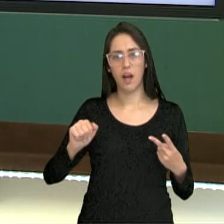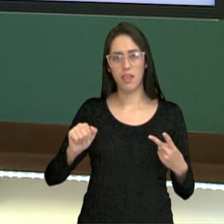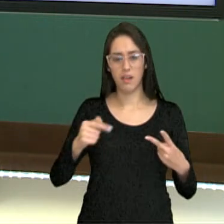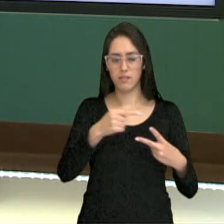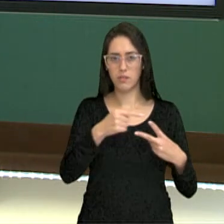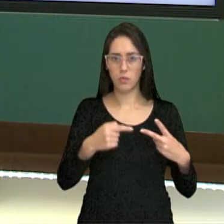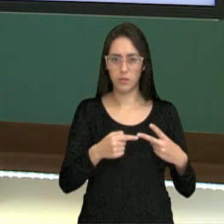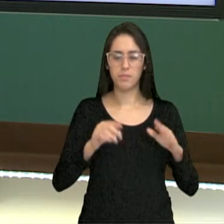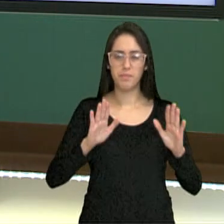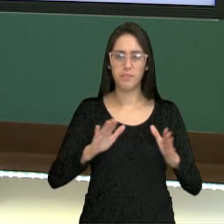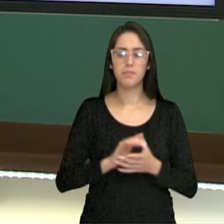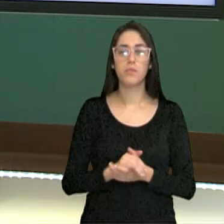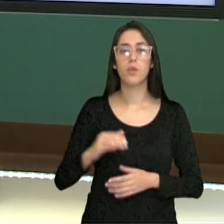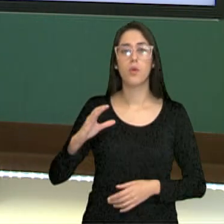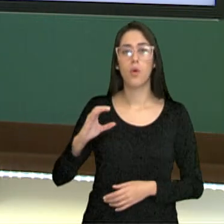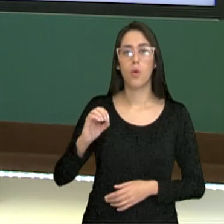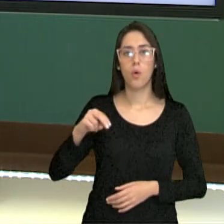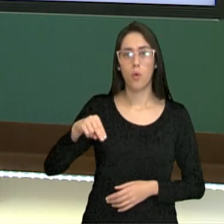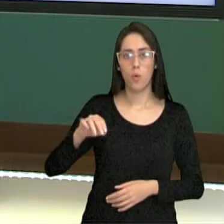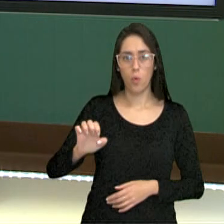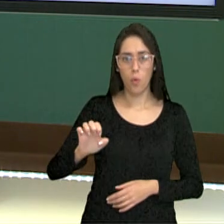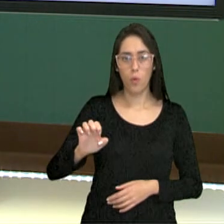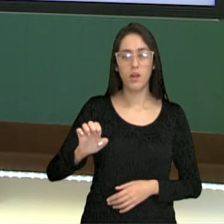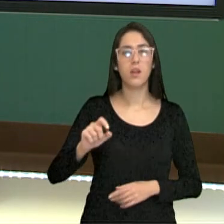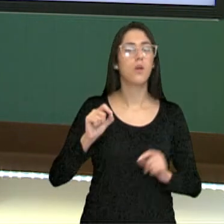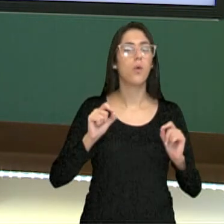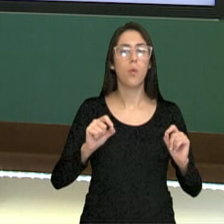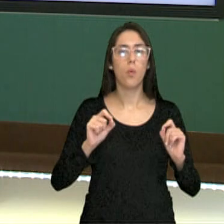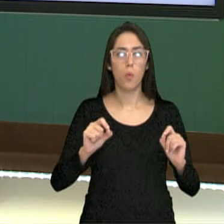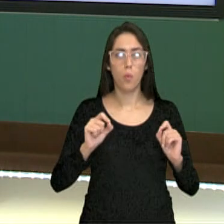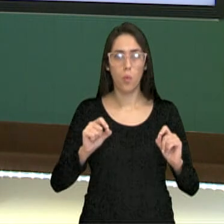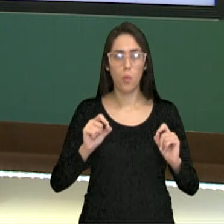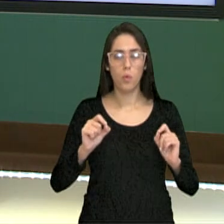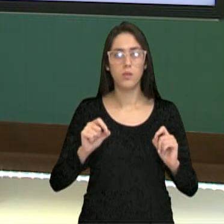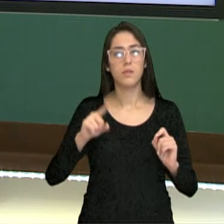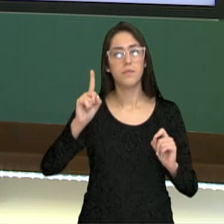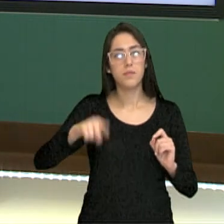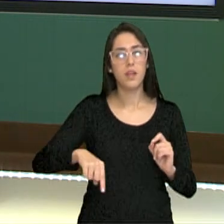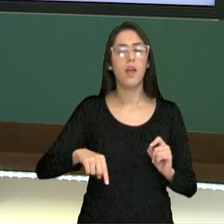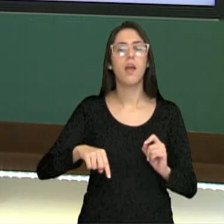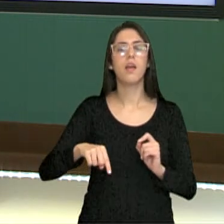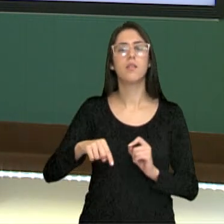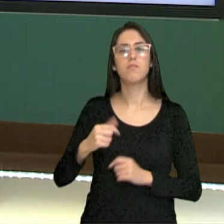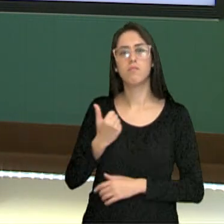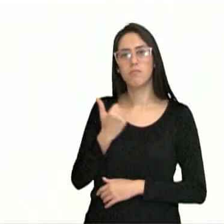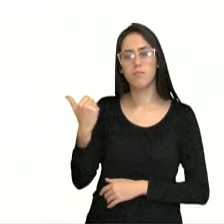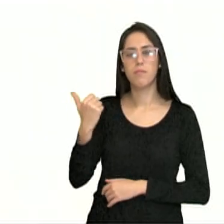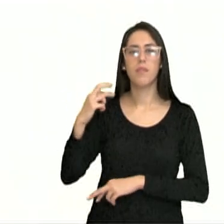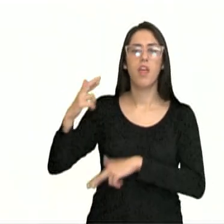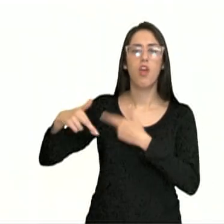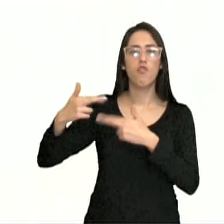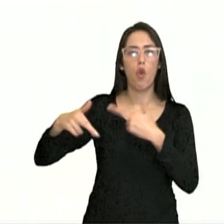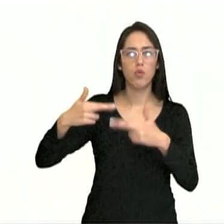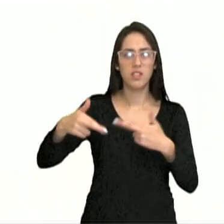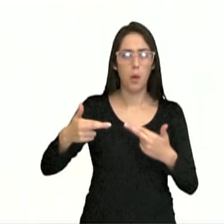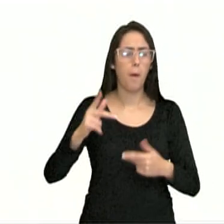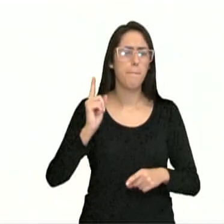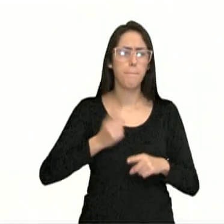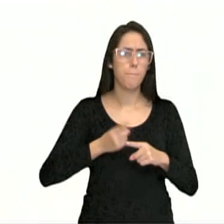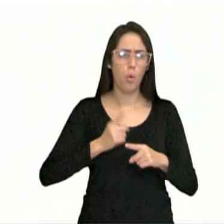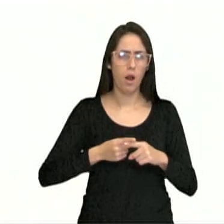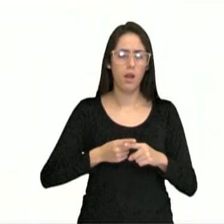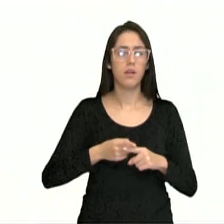o cone, gente, vai ser exatamente um sólido também em revolução. Por quê? Porque ele vai